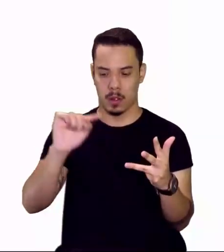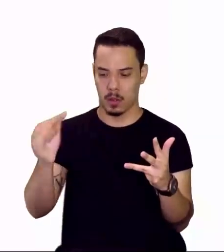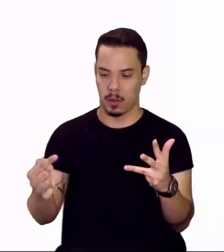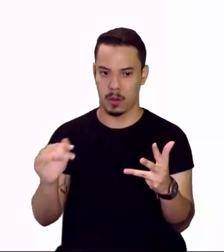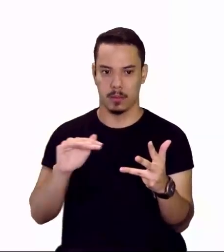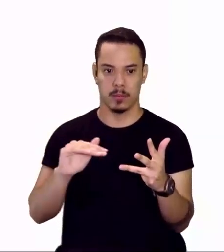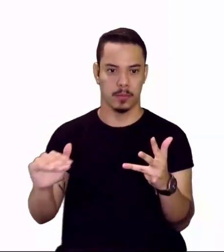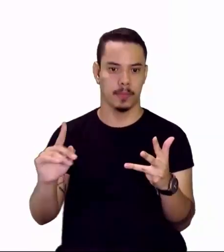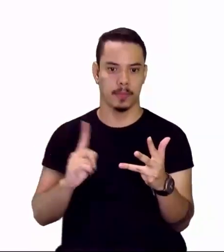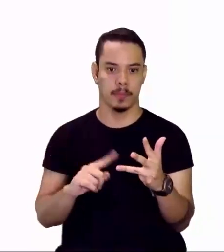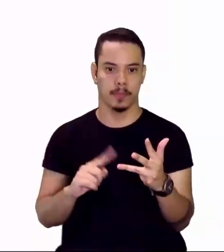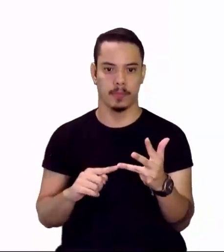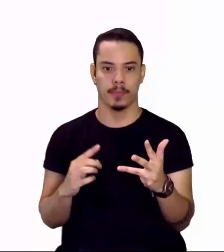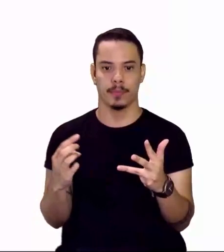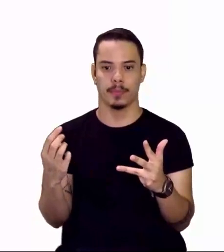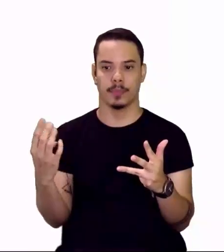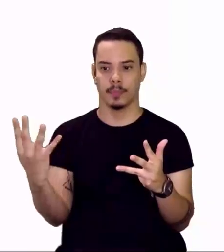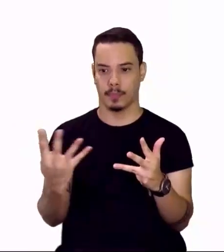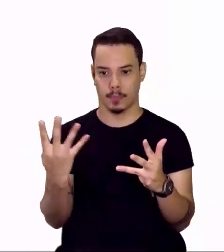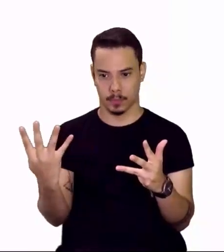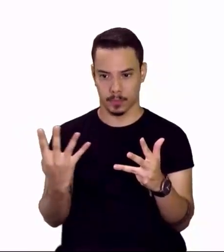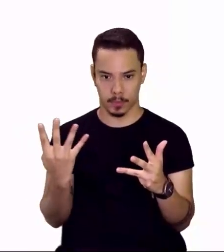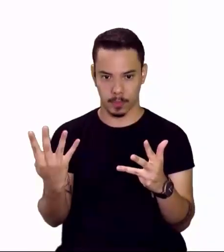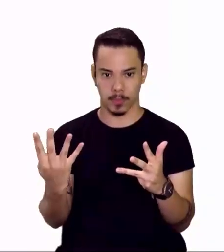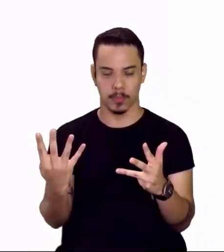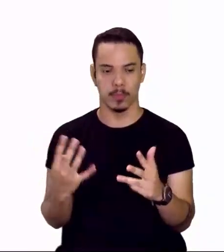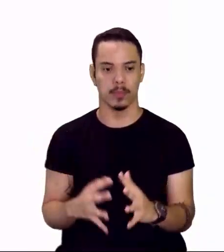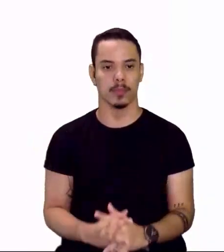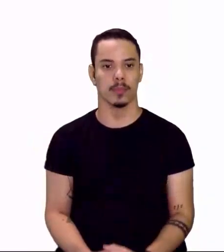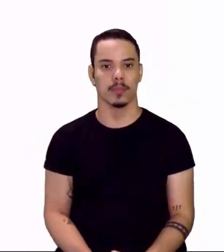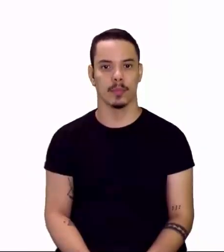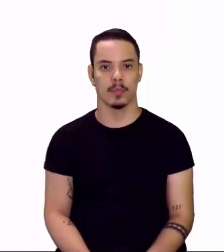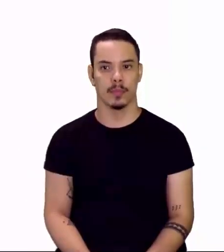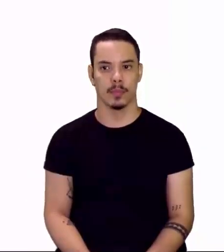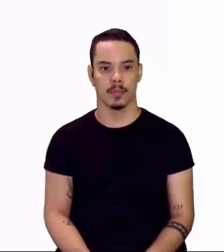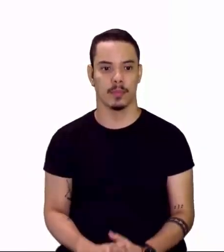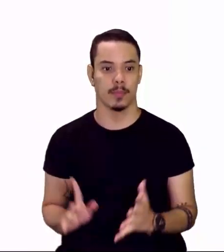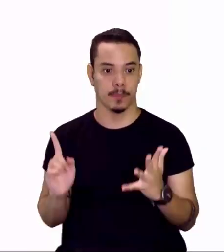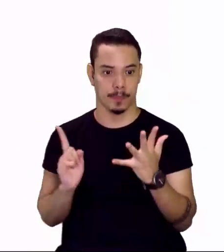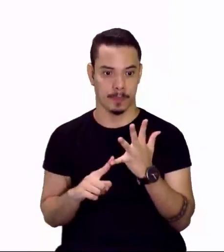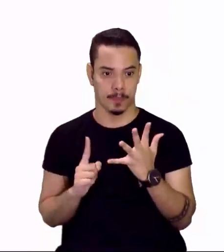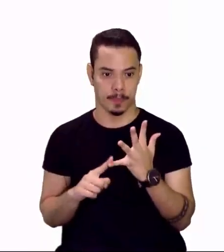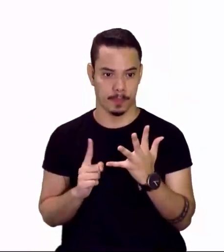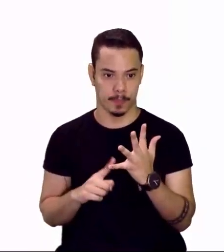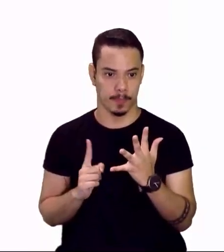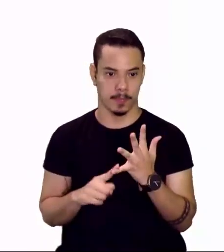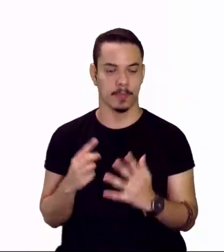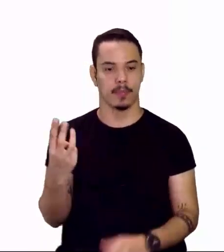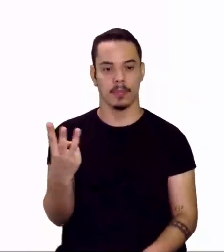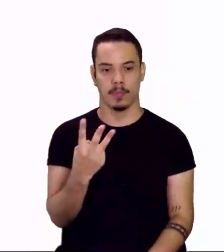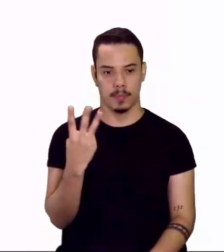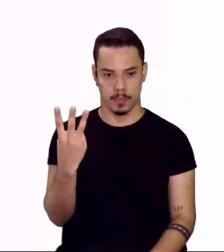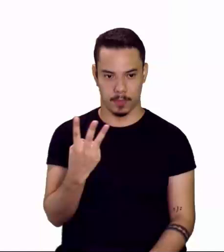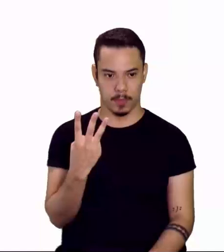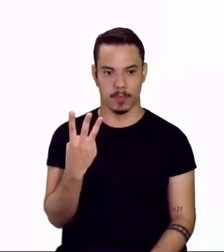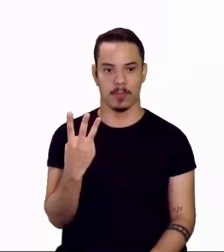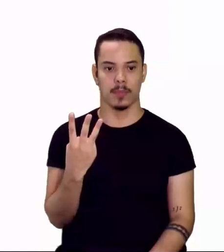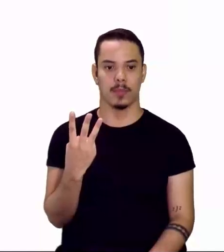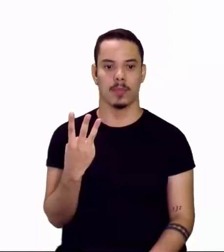BCl3 linear, CCl4 tetraédrica. Ou a letra E, com trigonal para a molécula da